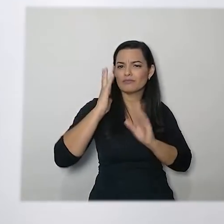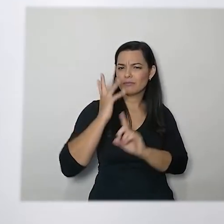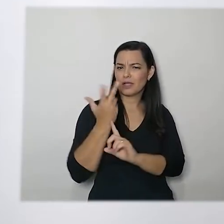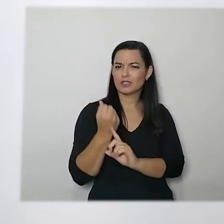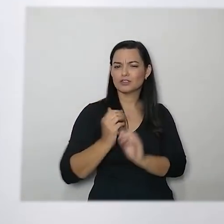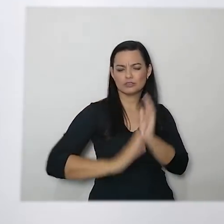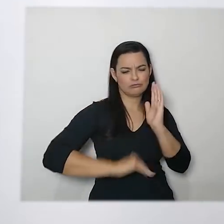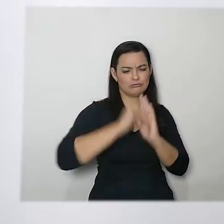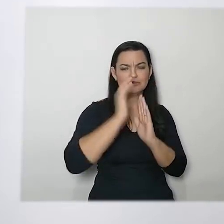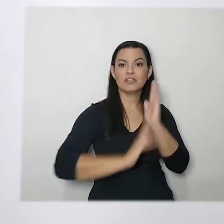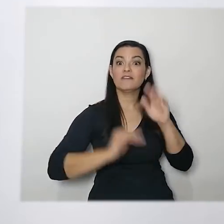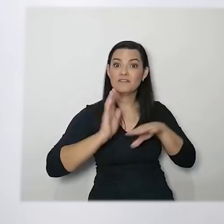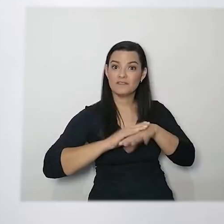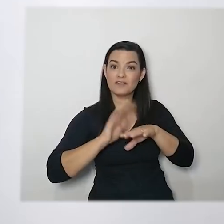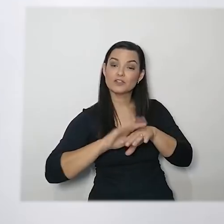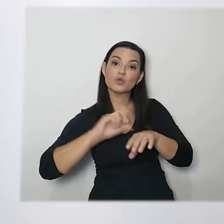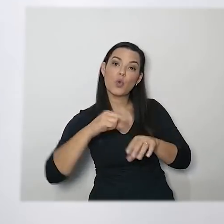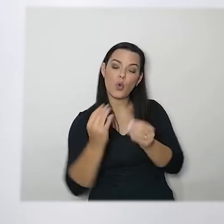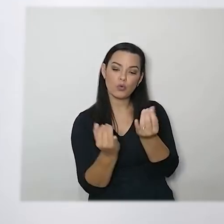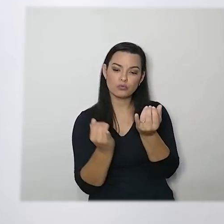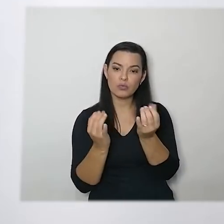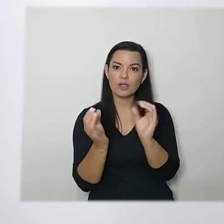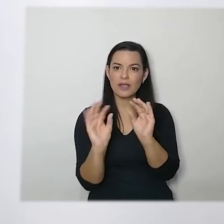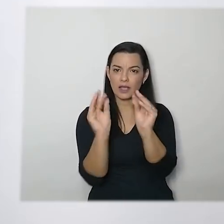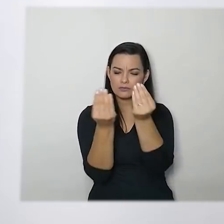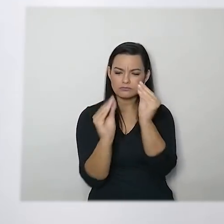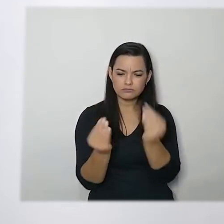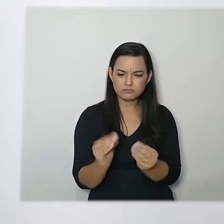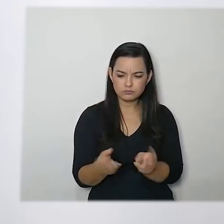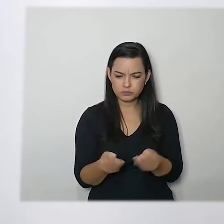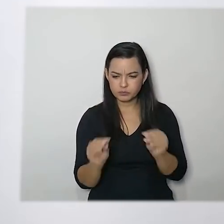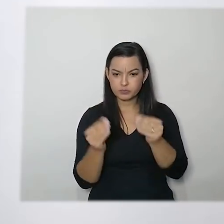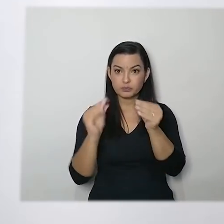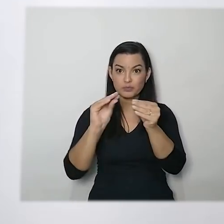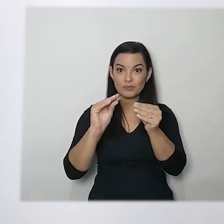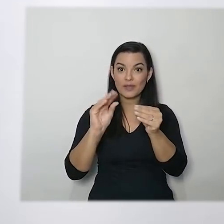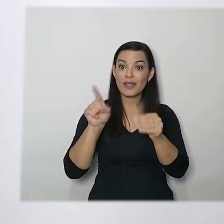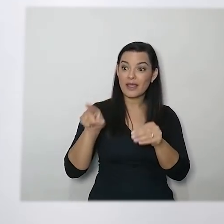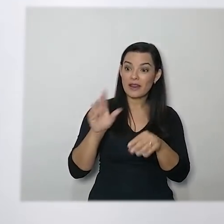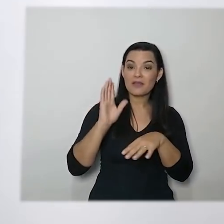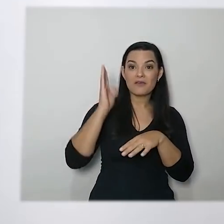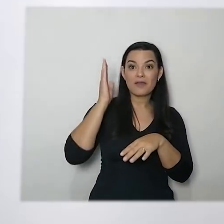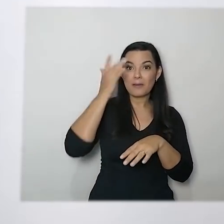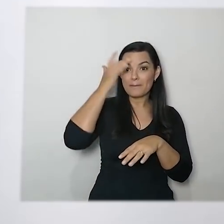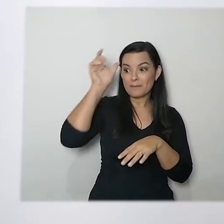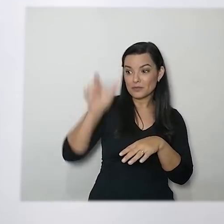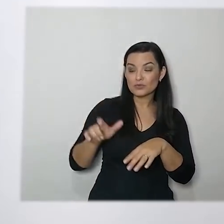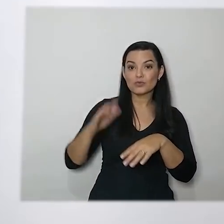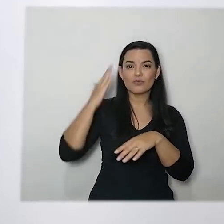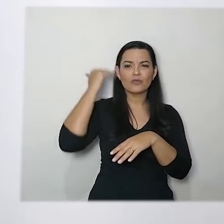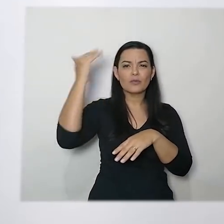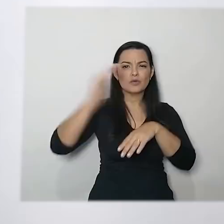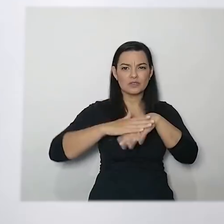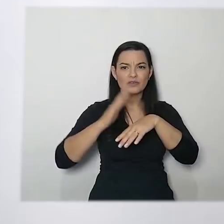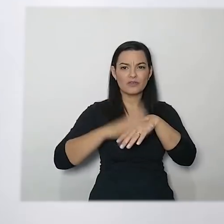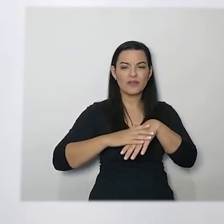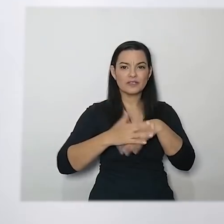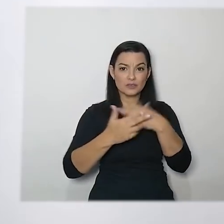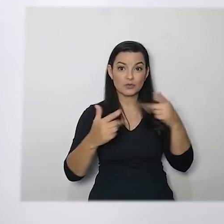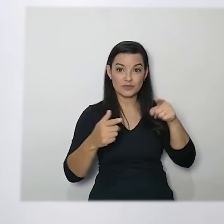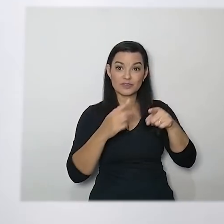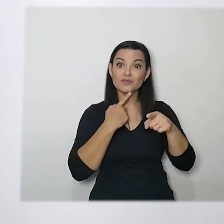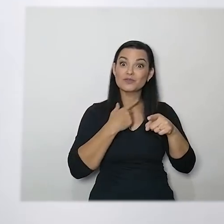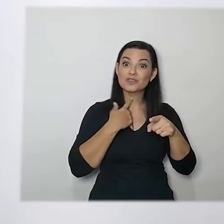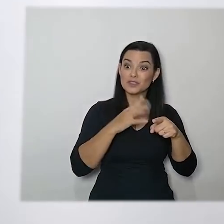desenhos, esculturas? Sabe que ele produz obras que você tem vontade de conhecer? É só ir até o museu que